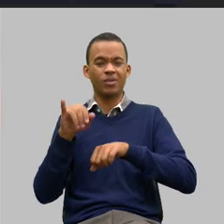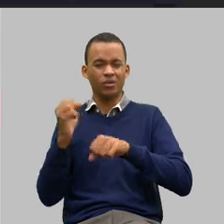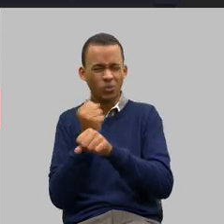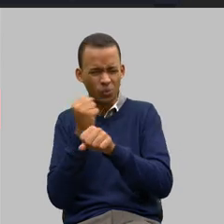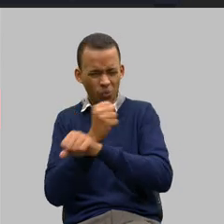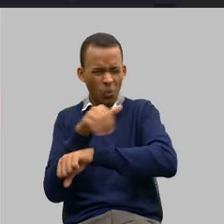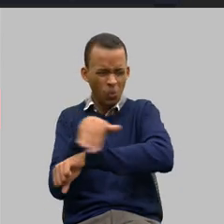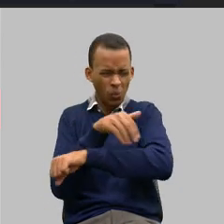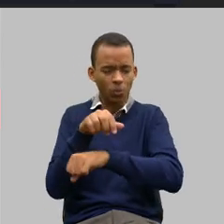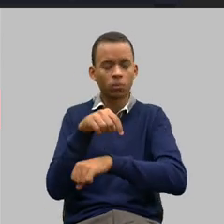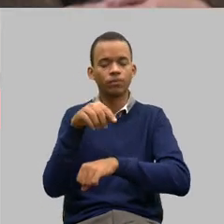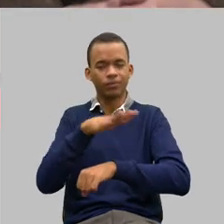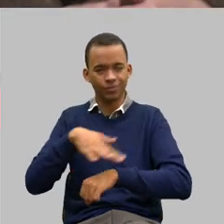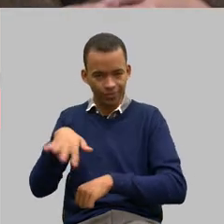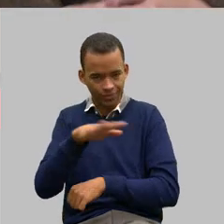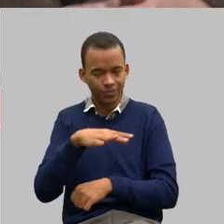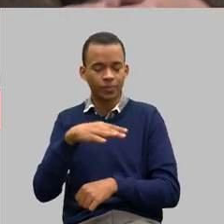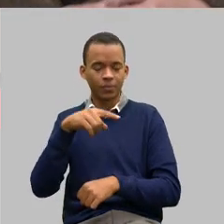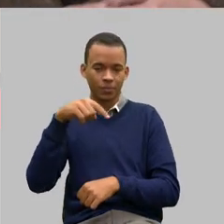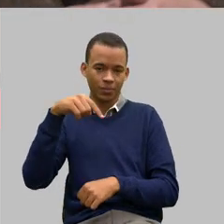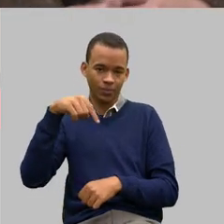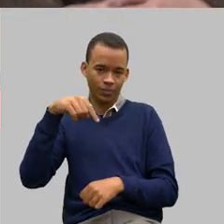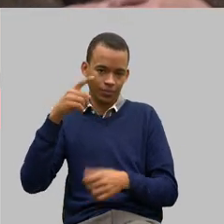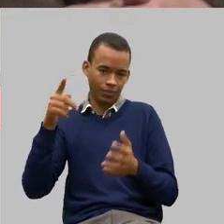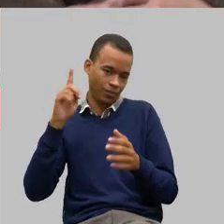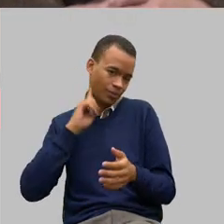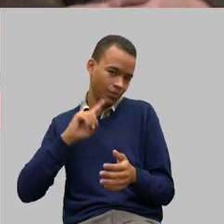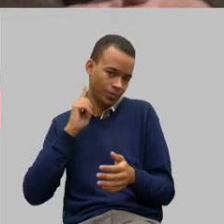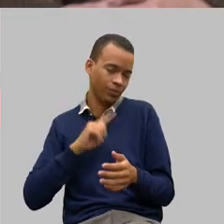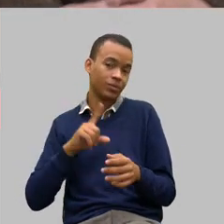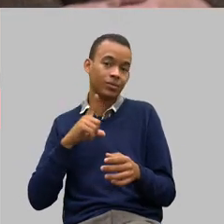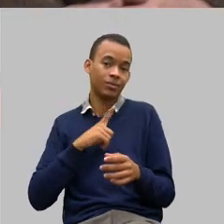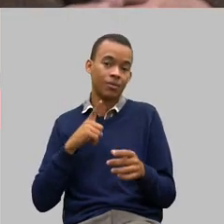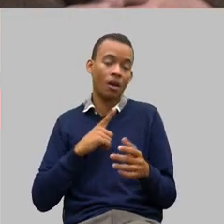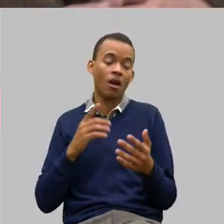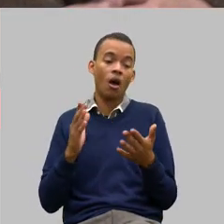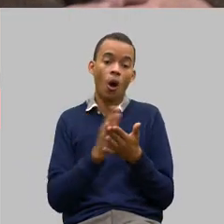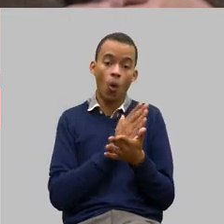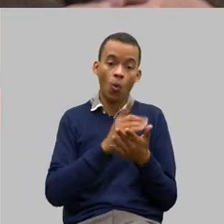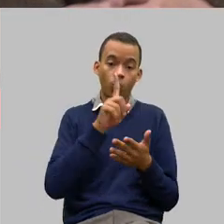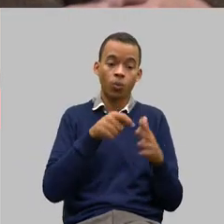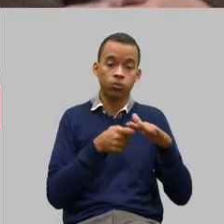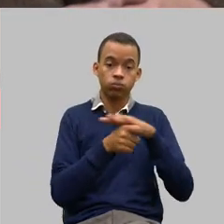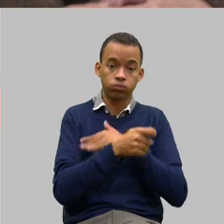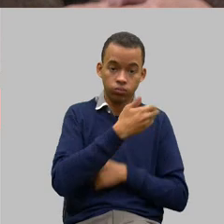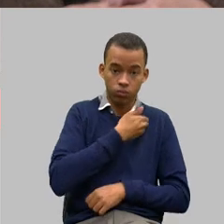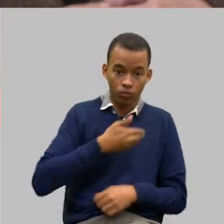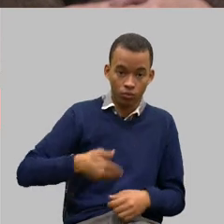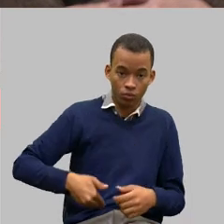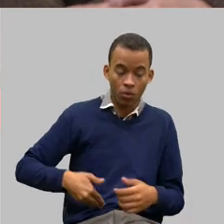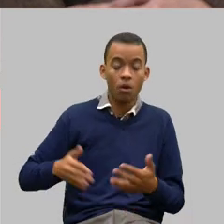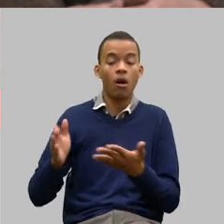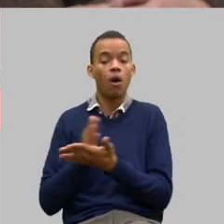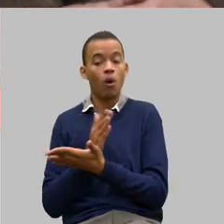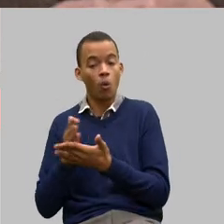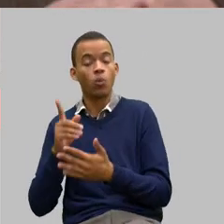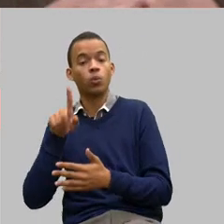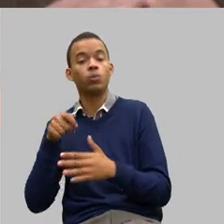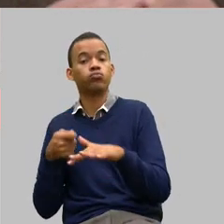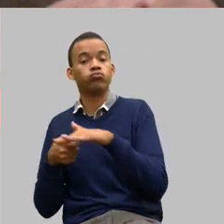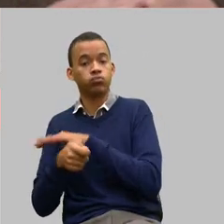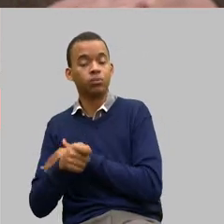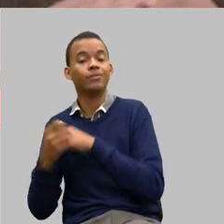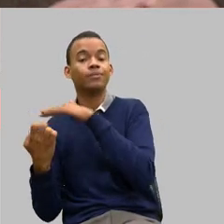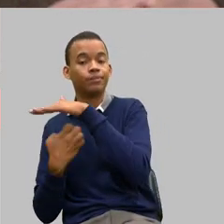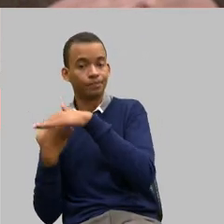visão de complementariedade entre investimentos públicos e investimentos privados então nós temos né orgulho de ter aqui em Minas